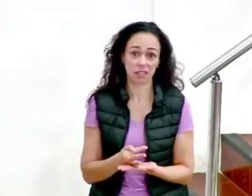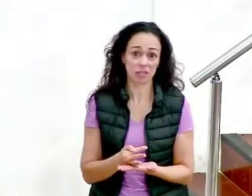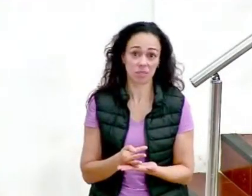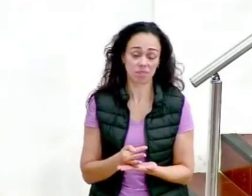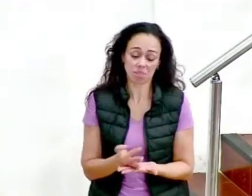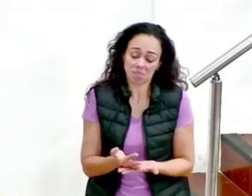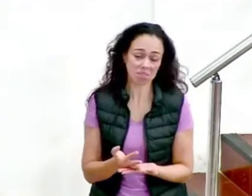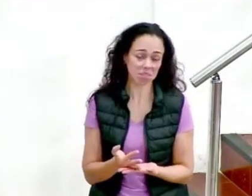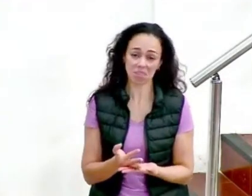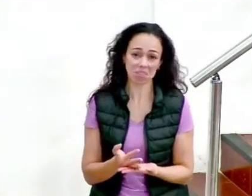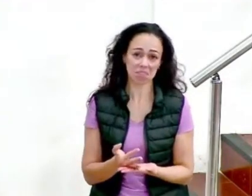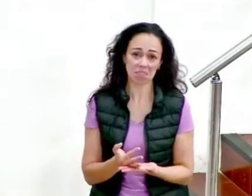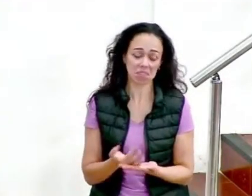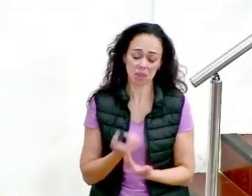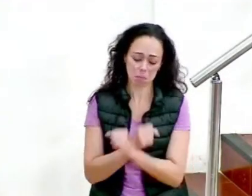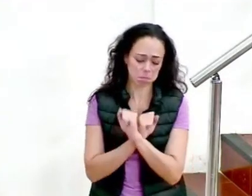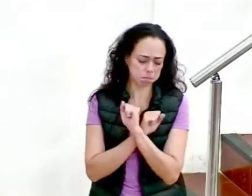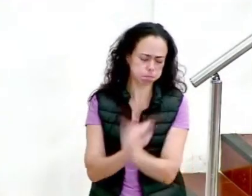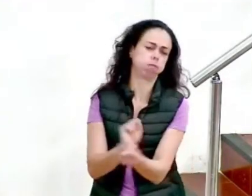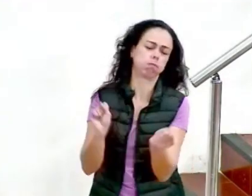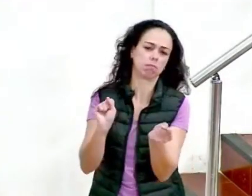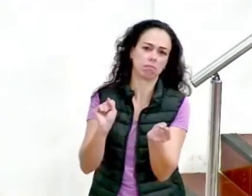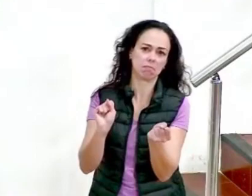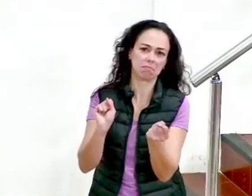é impossível agradar a Deus.